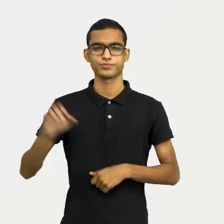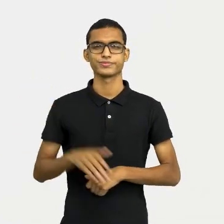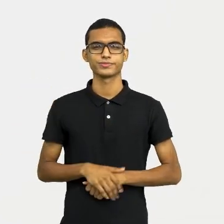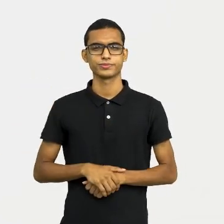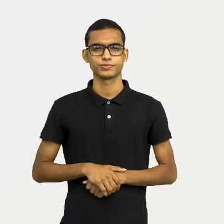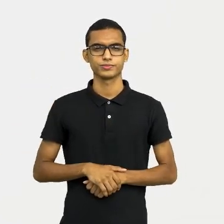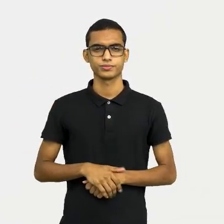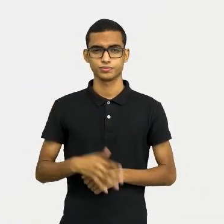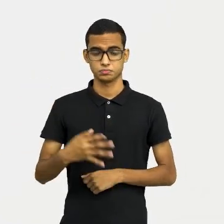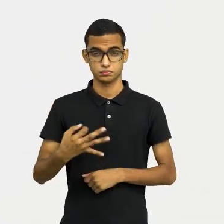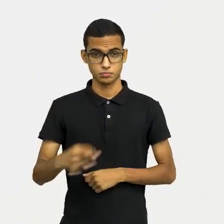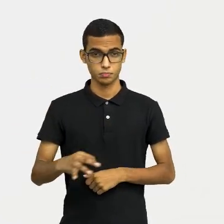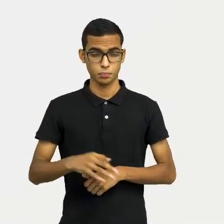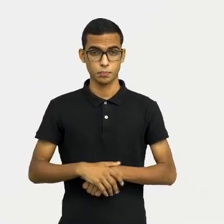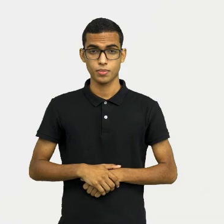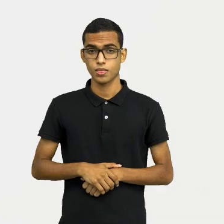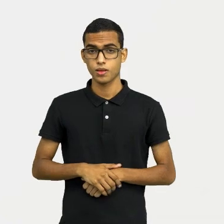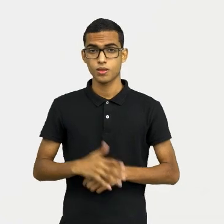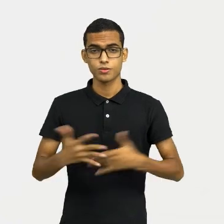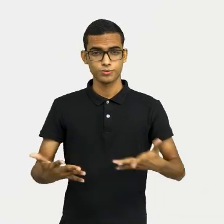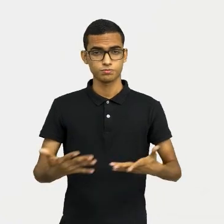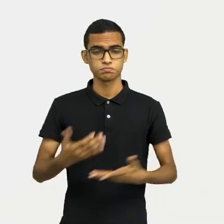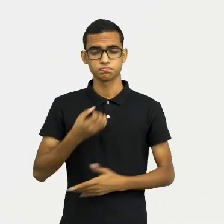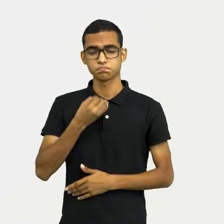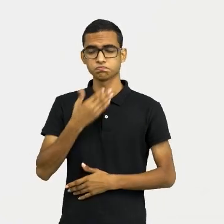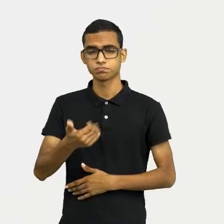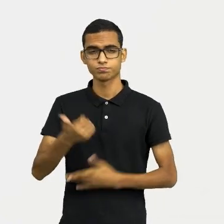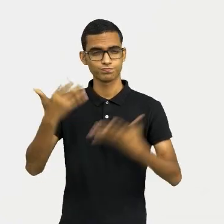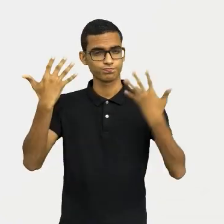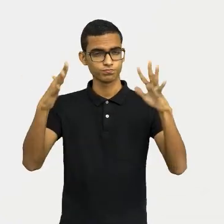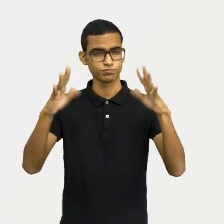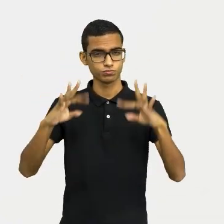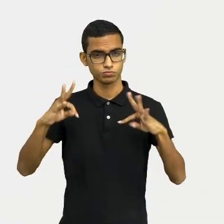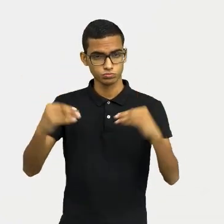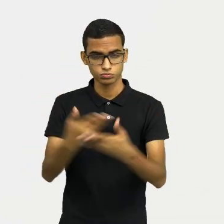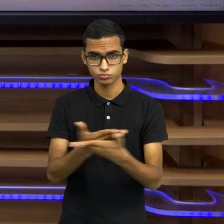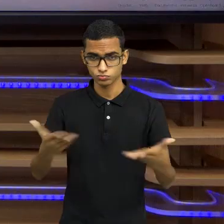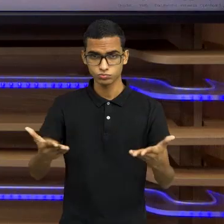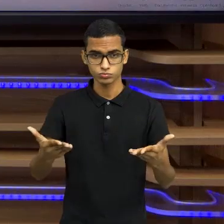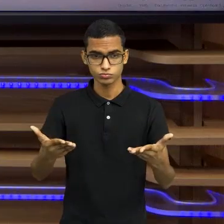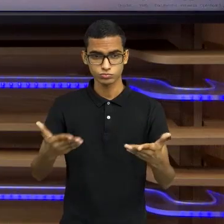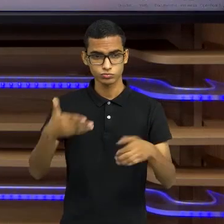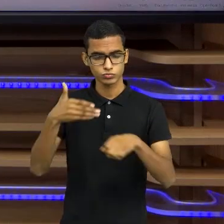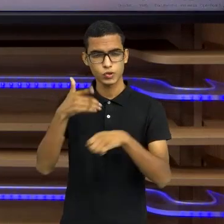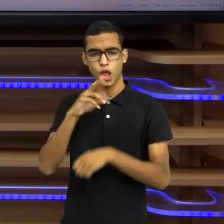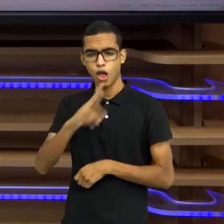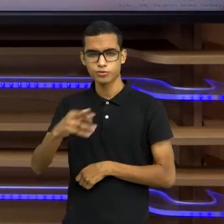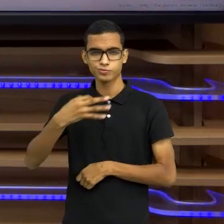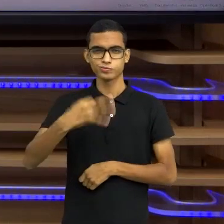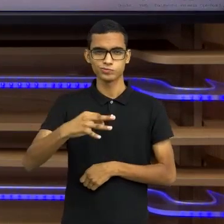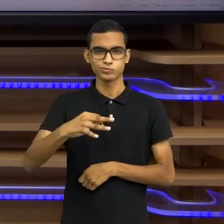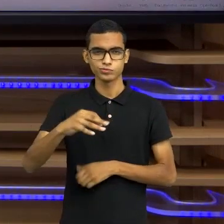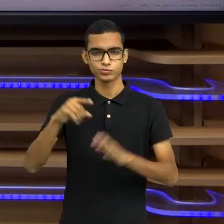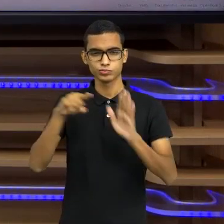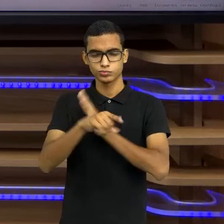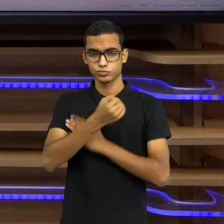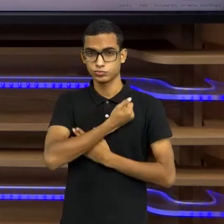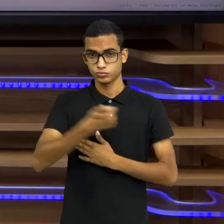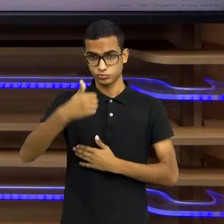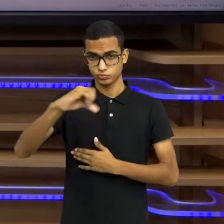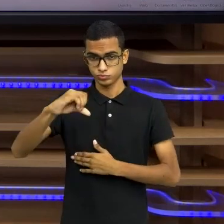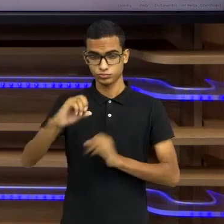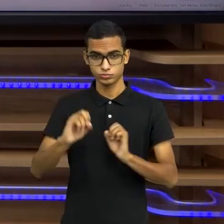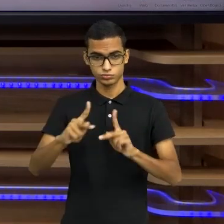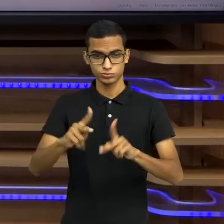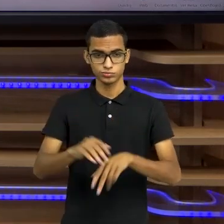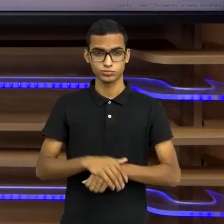E, certo? Então, muito bem, parabéns a todos que acertaram aí a alternativa, certo?